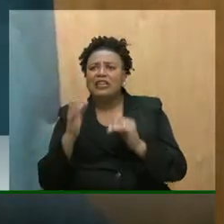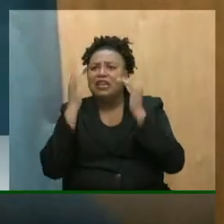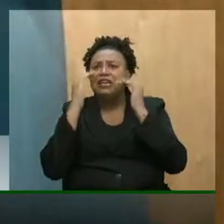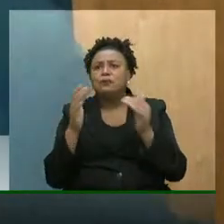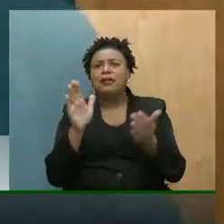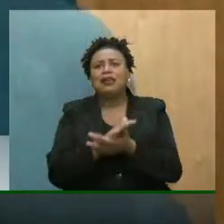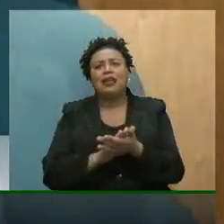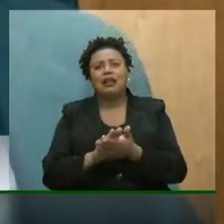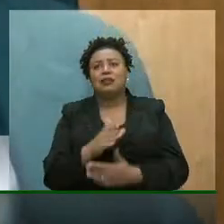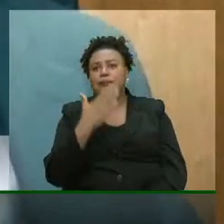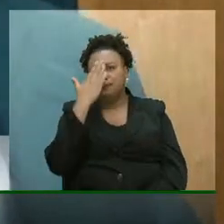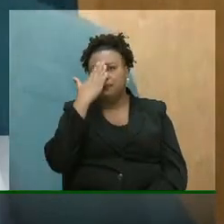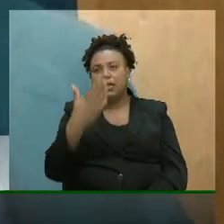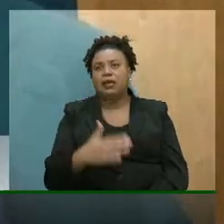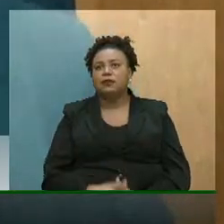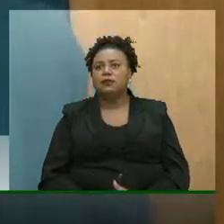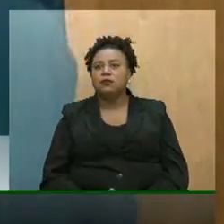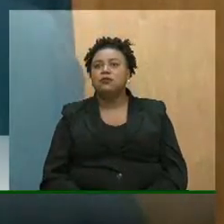nada. Obrigado.